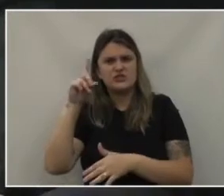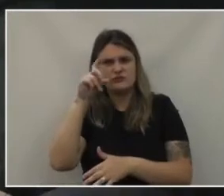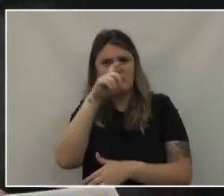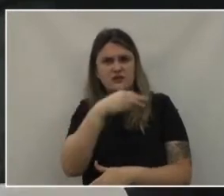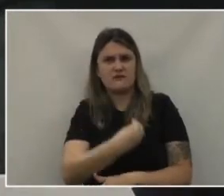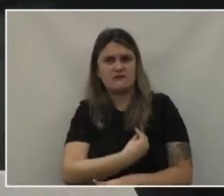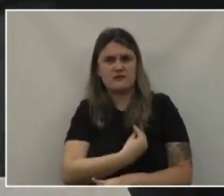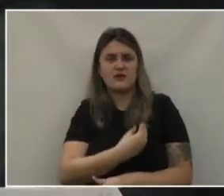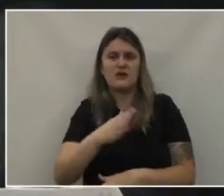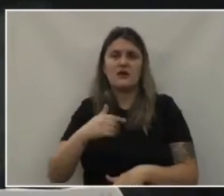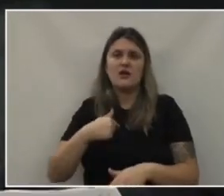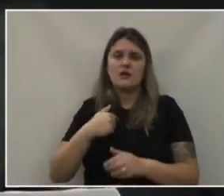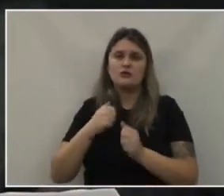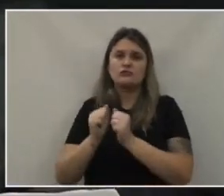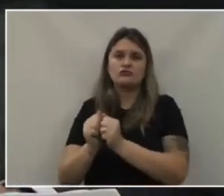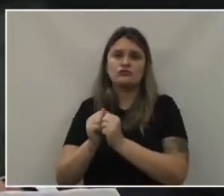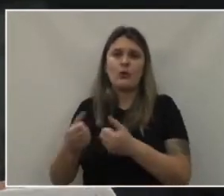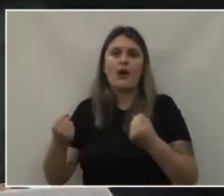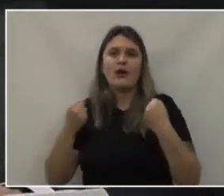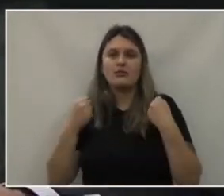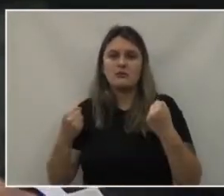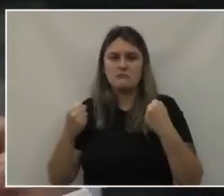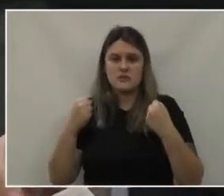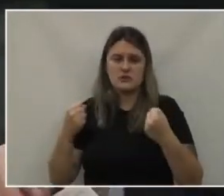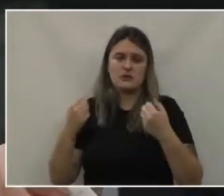ele na academia, ali em São Cristóvão,